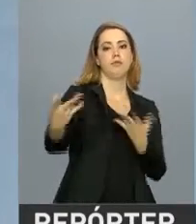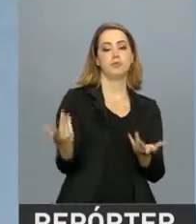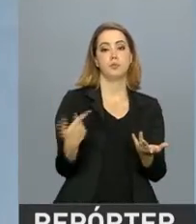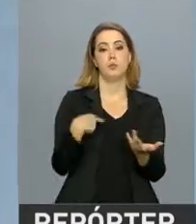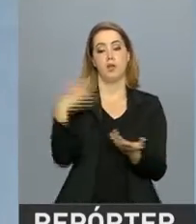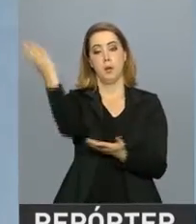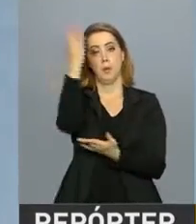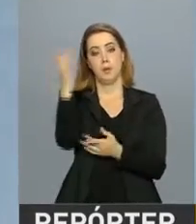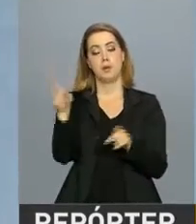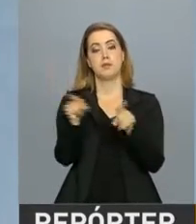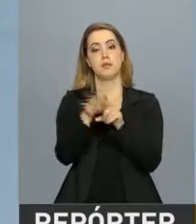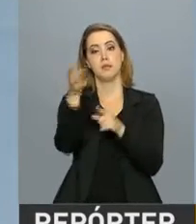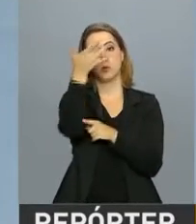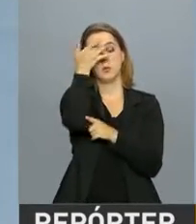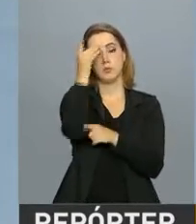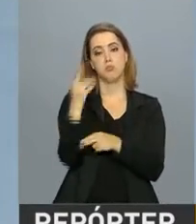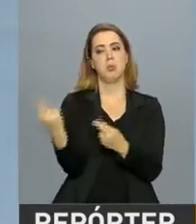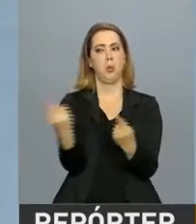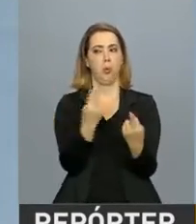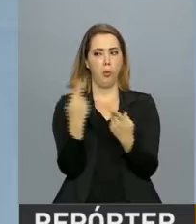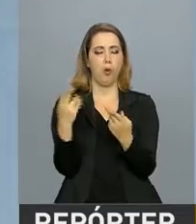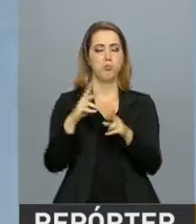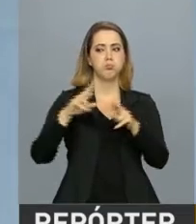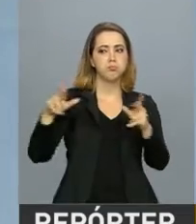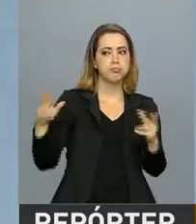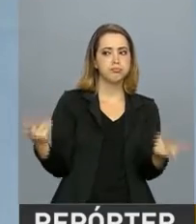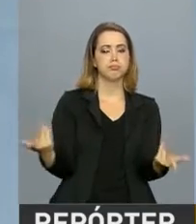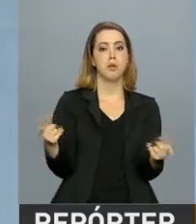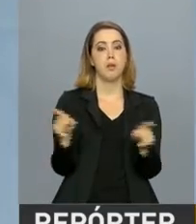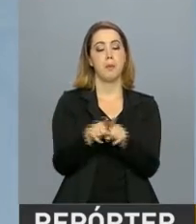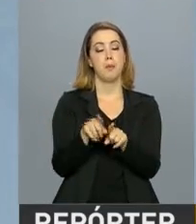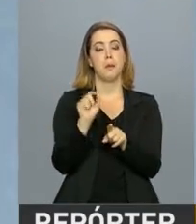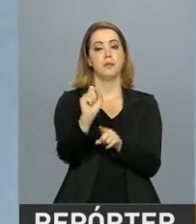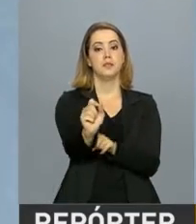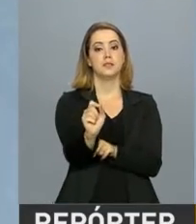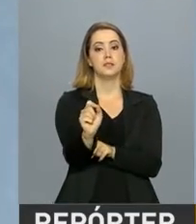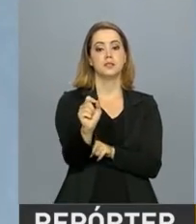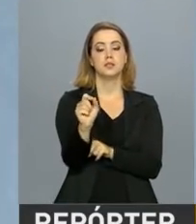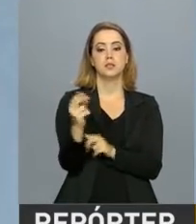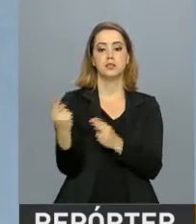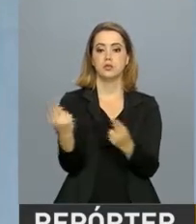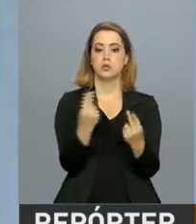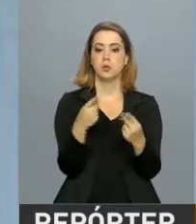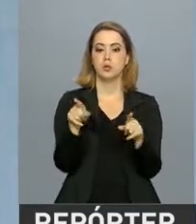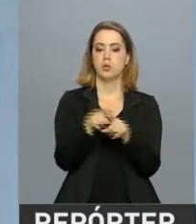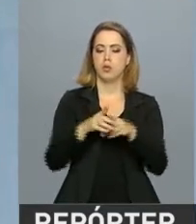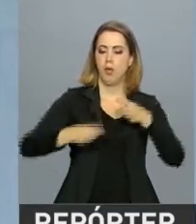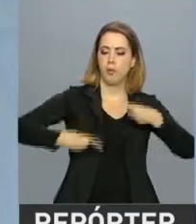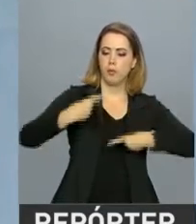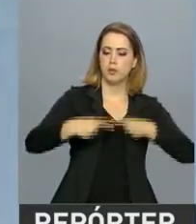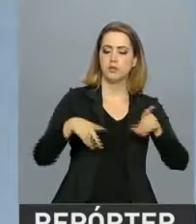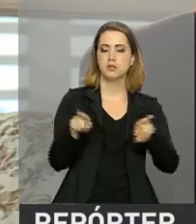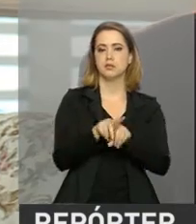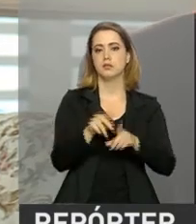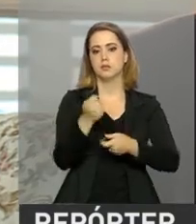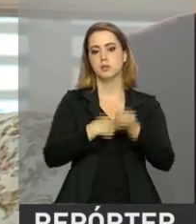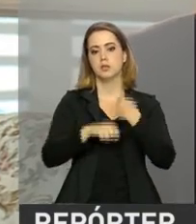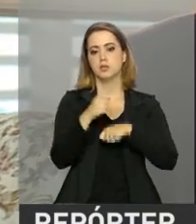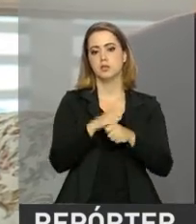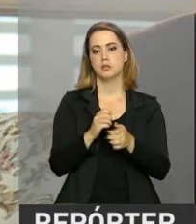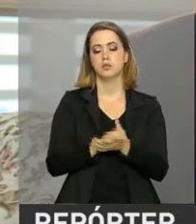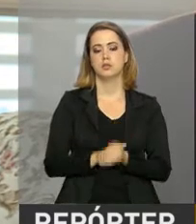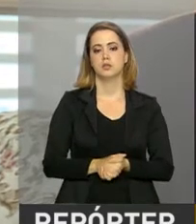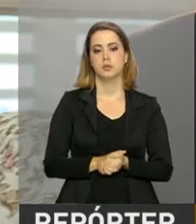muito em comum e essas semelhanças aproximaram os dois países tanto na política quanto na economia tende